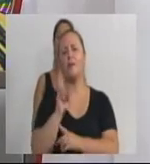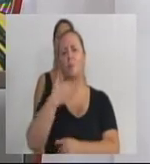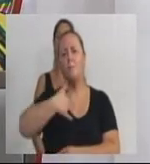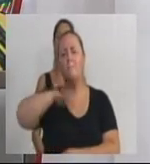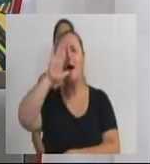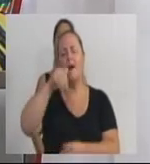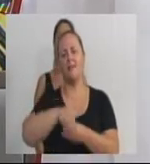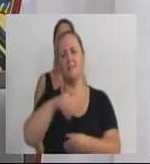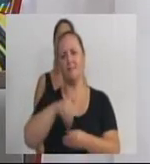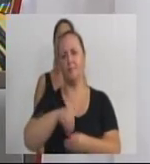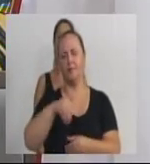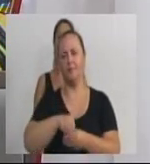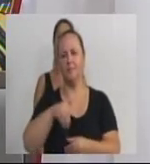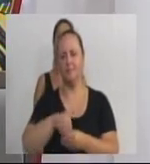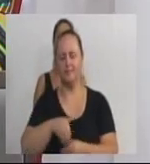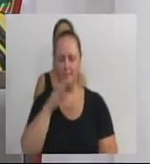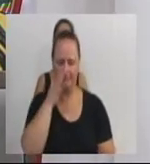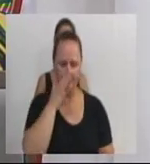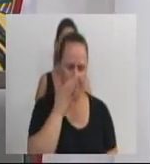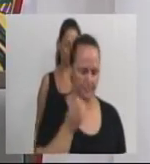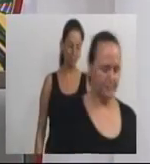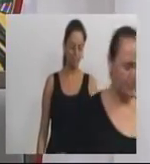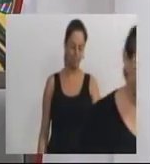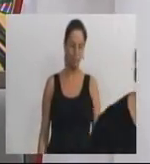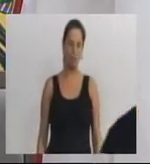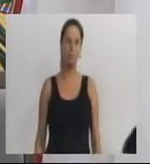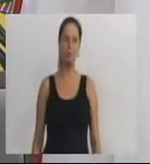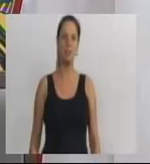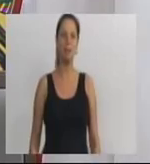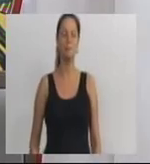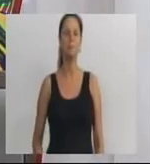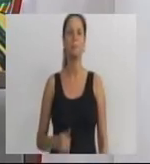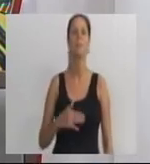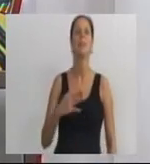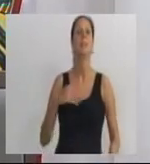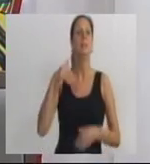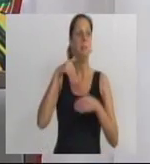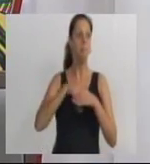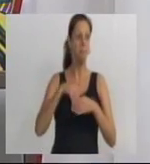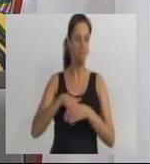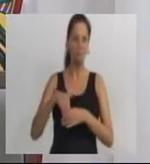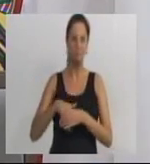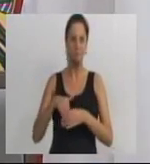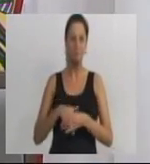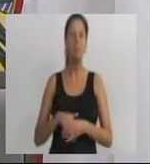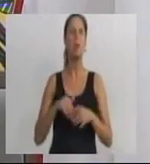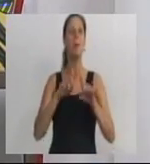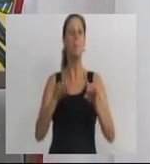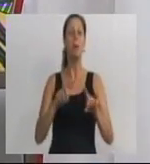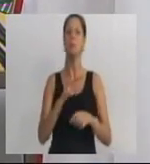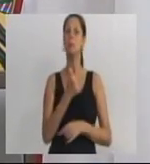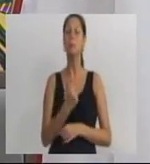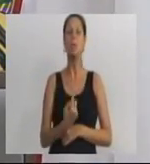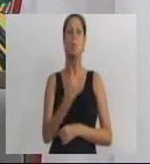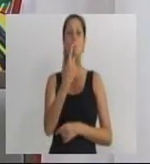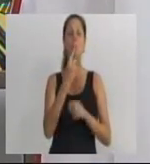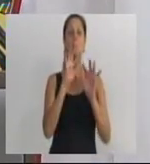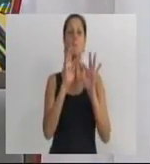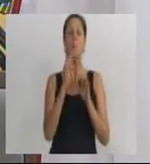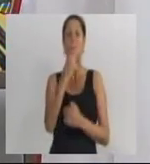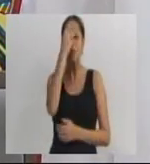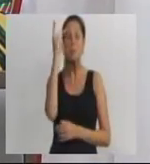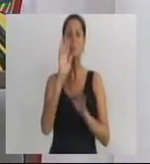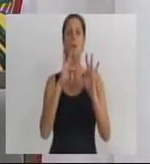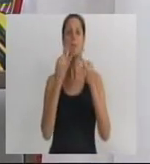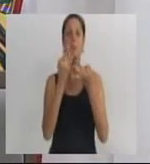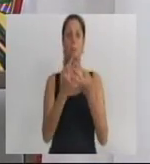um dos deputados estaduais mais bem votados do estado de Santa Catarina, contudo não tenho um parente sequer empregado no